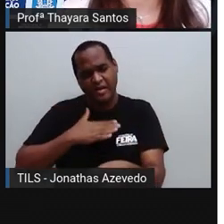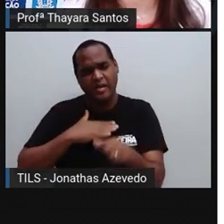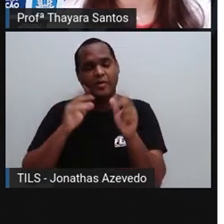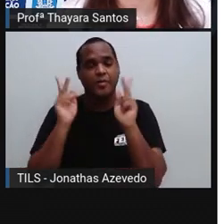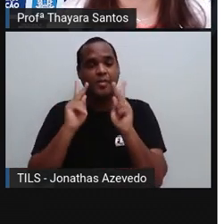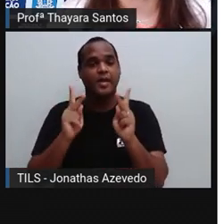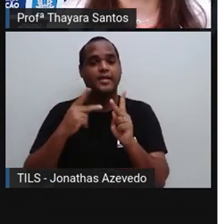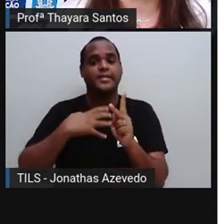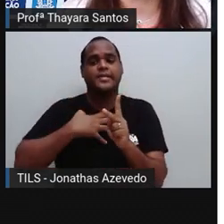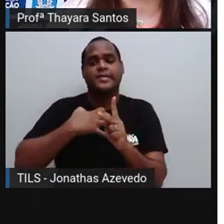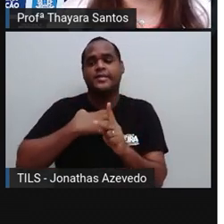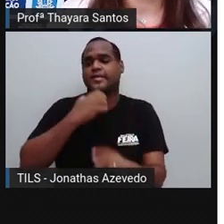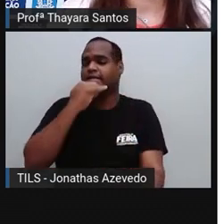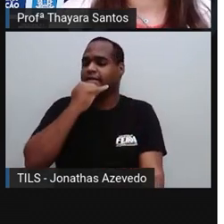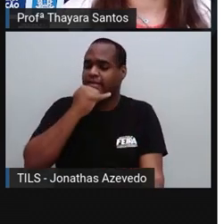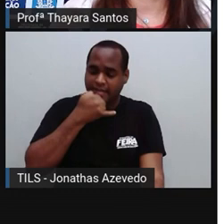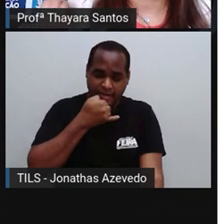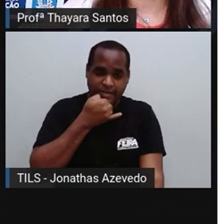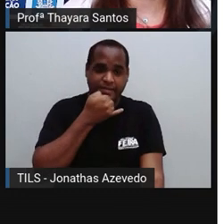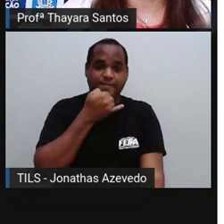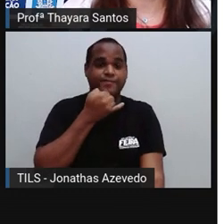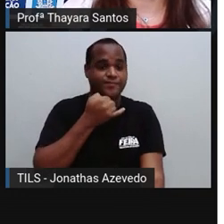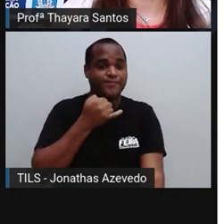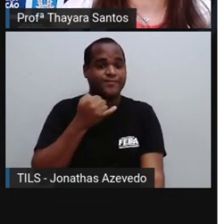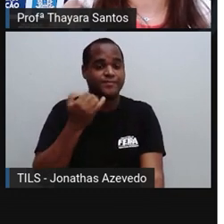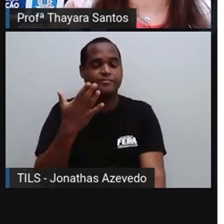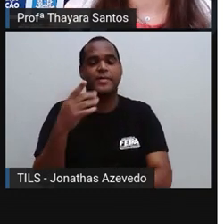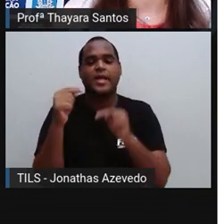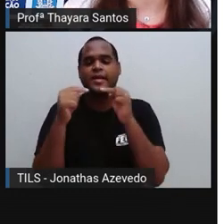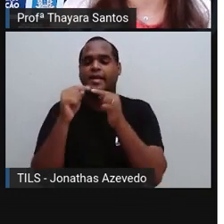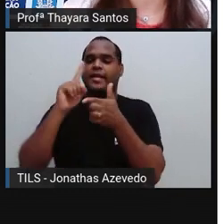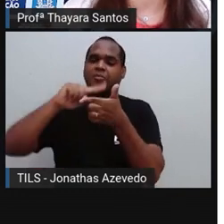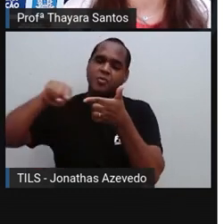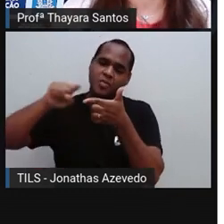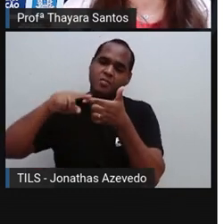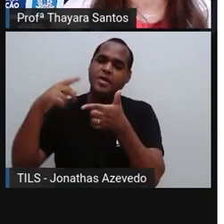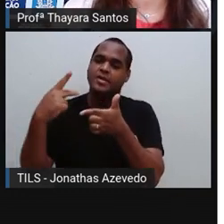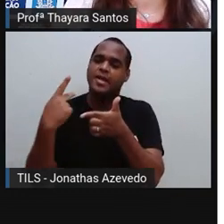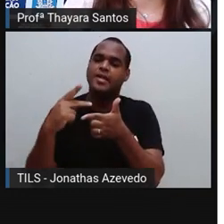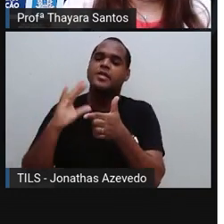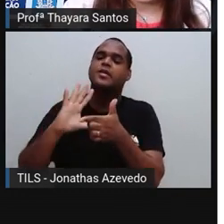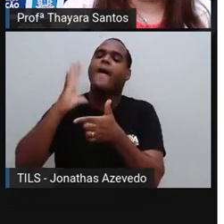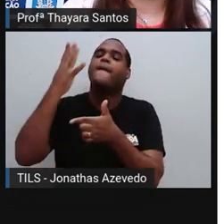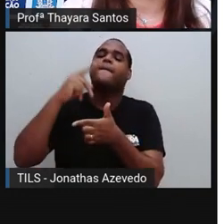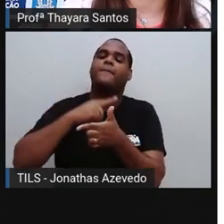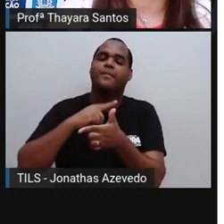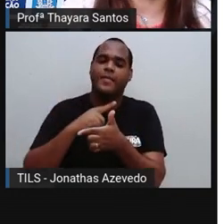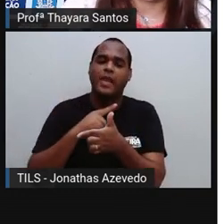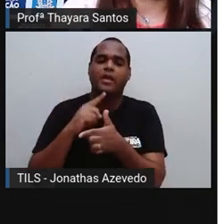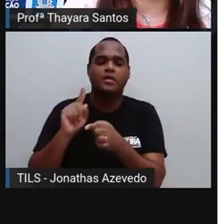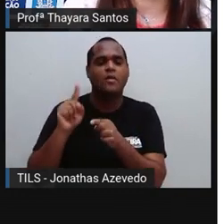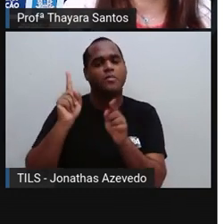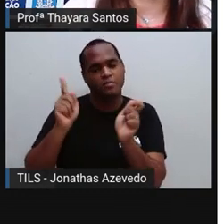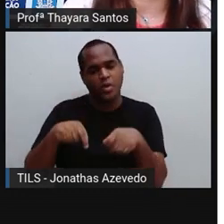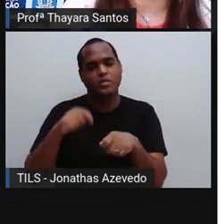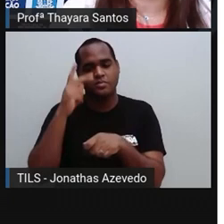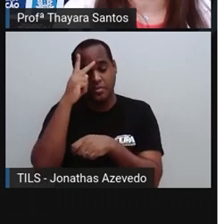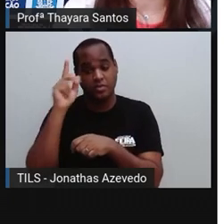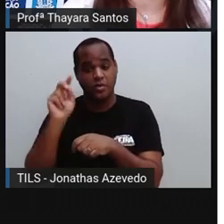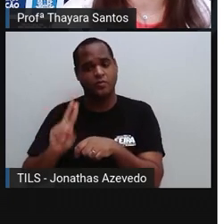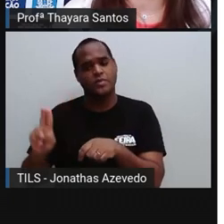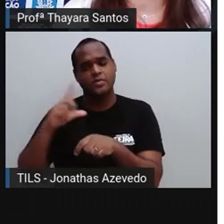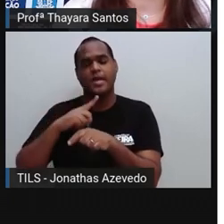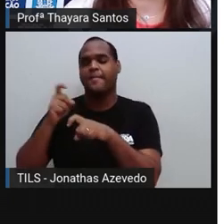aquela sensação de tristeza. Então, esse é o problema dessas anfetaminas, por isso que ela só pode ser utilizada